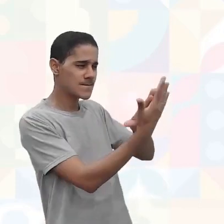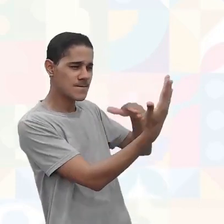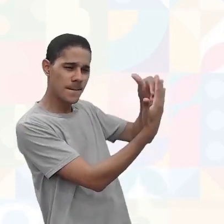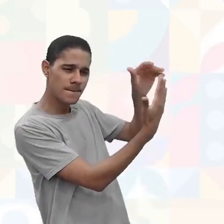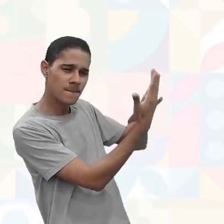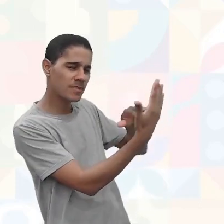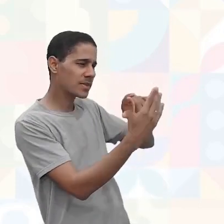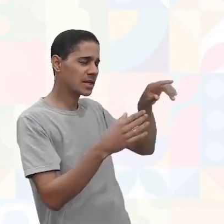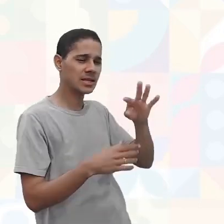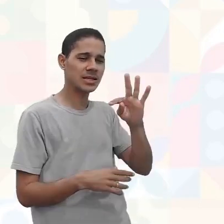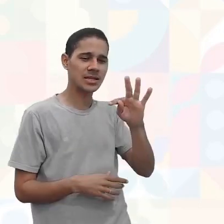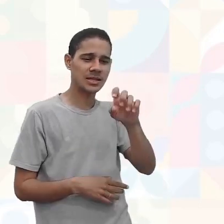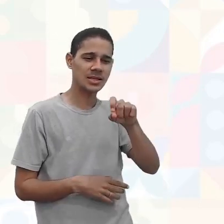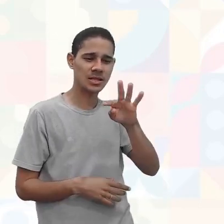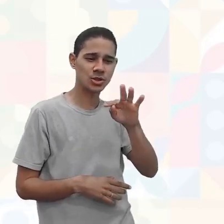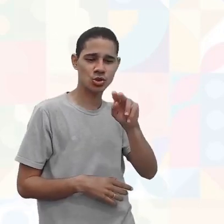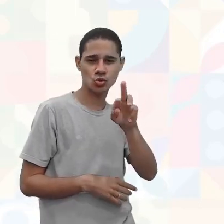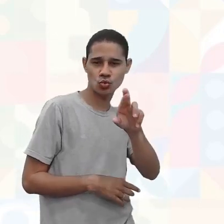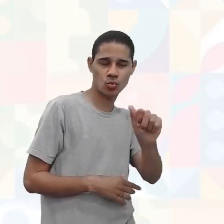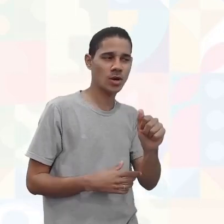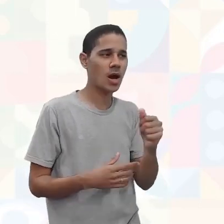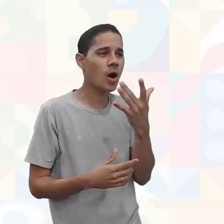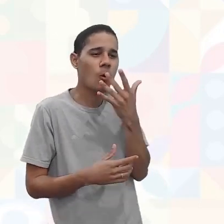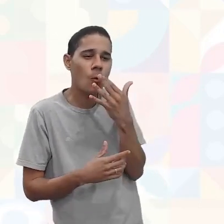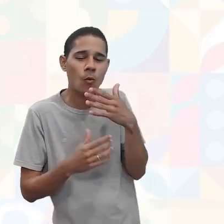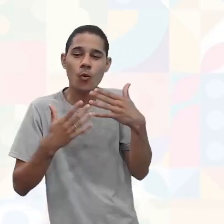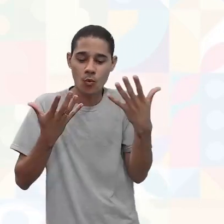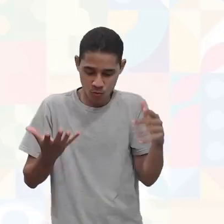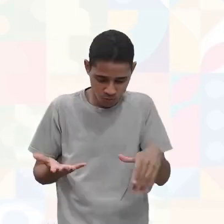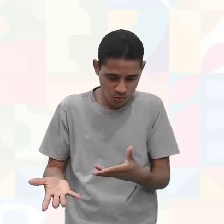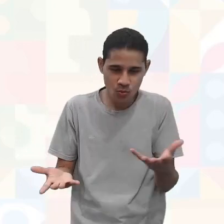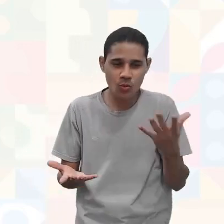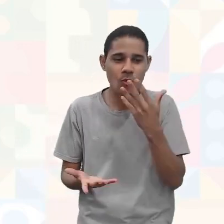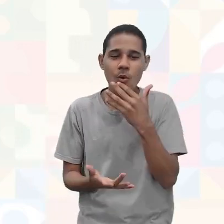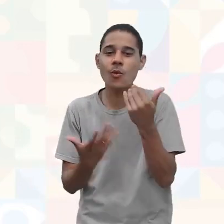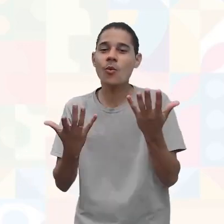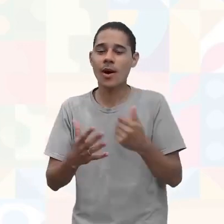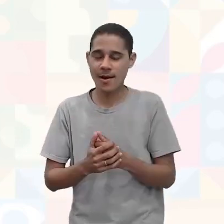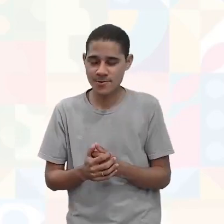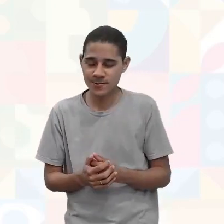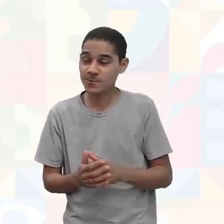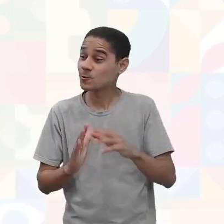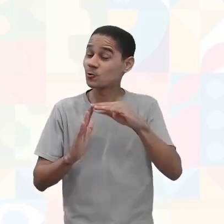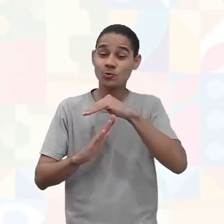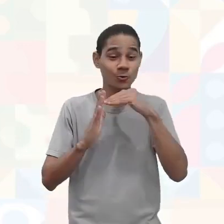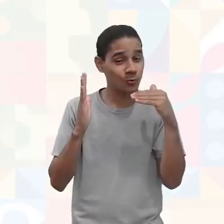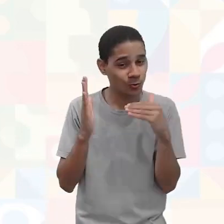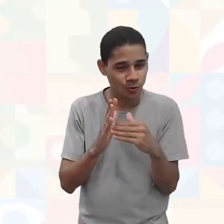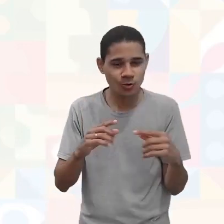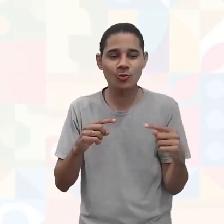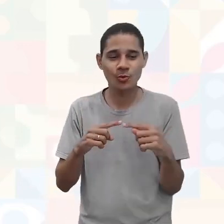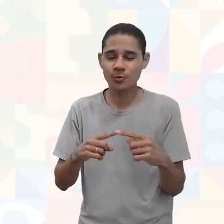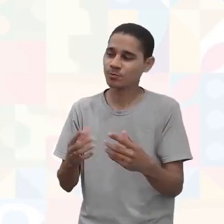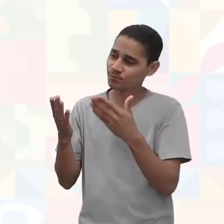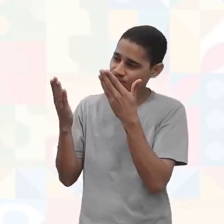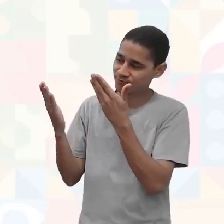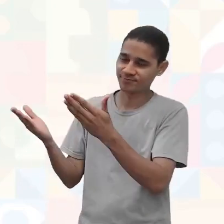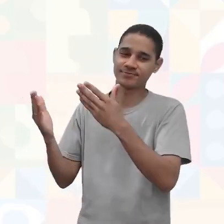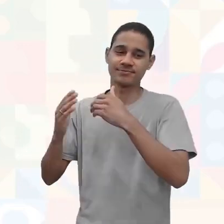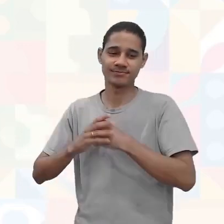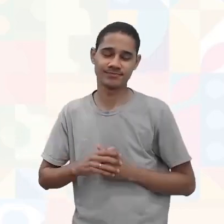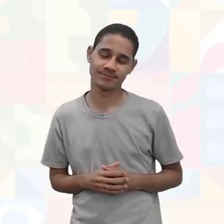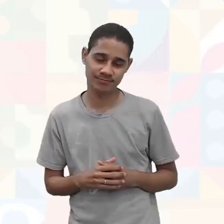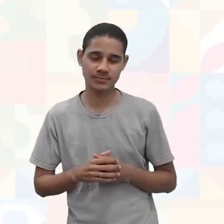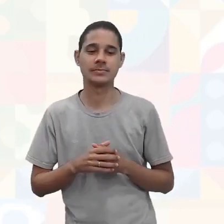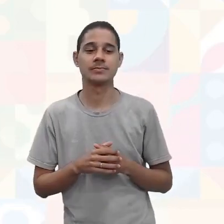questão, né, da cor dos meus revestimentos. Então, tudo isso está envolvido dentro desse projeto de